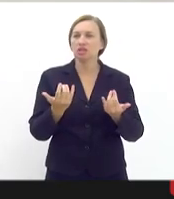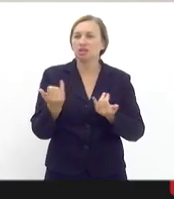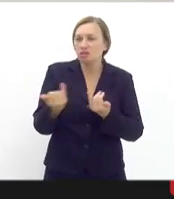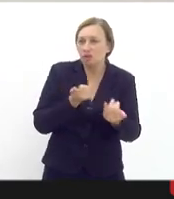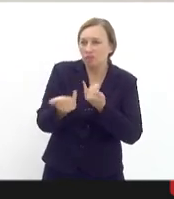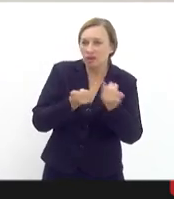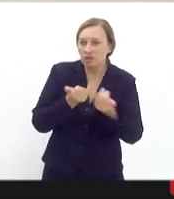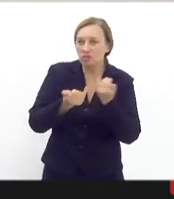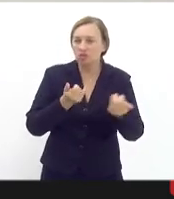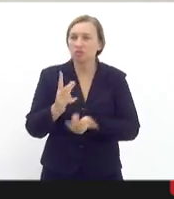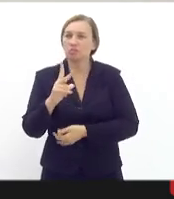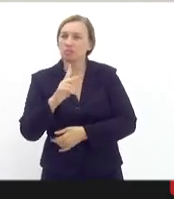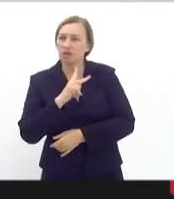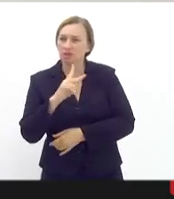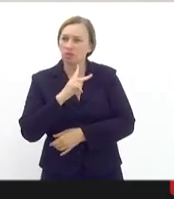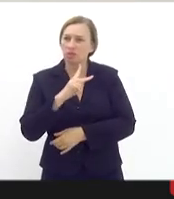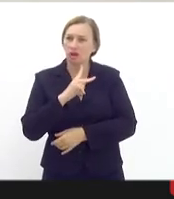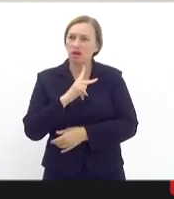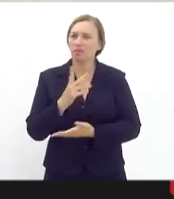para,